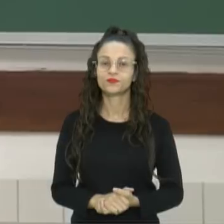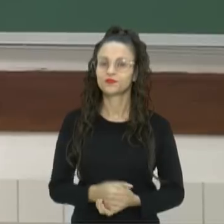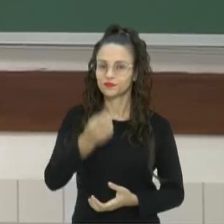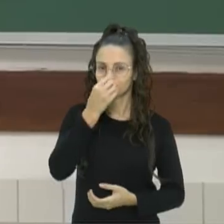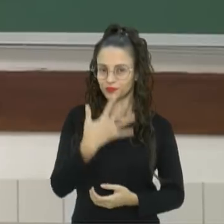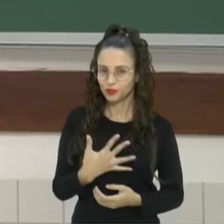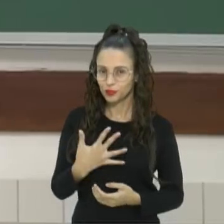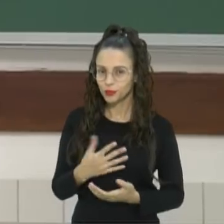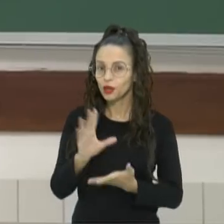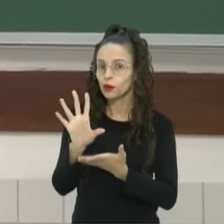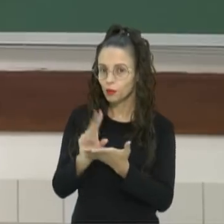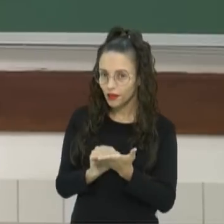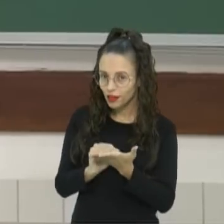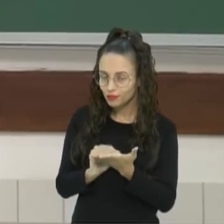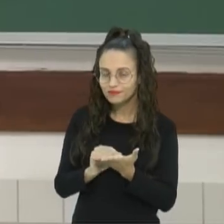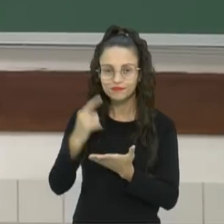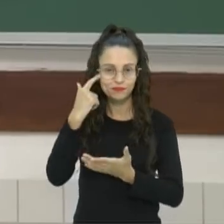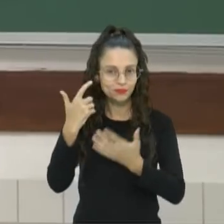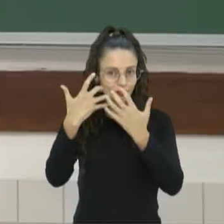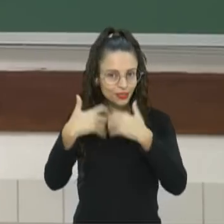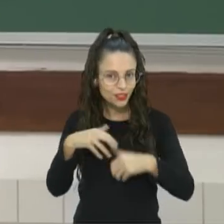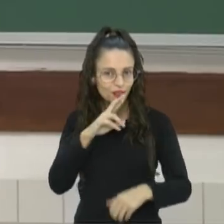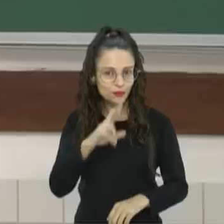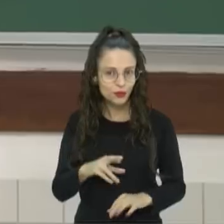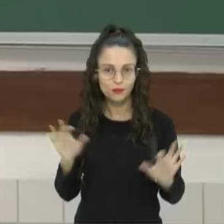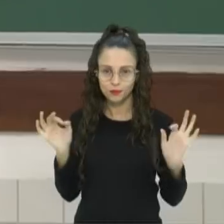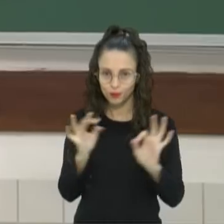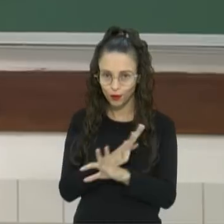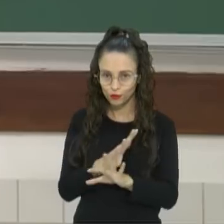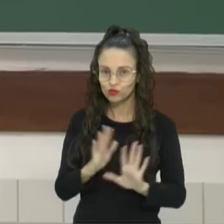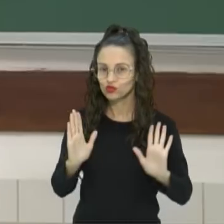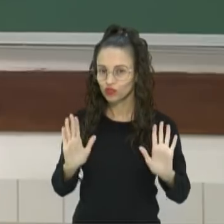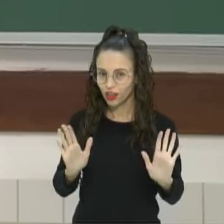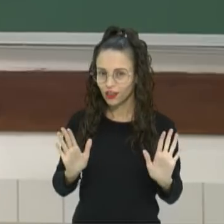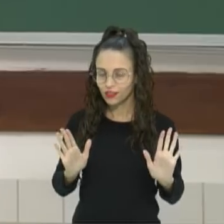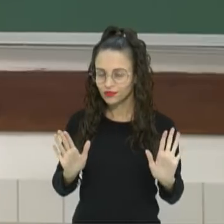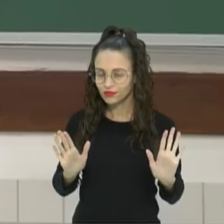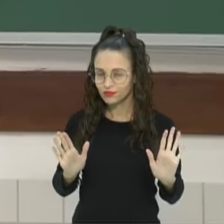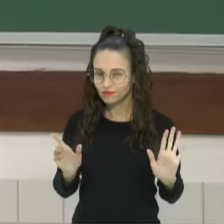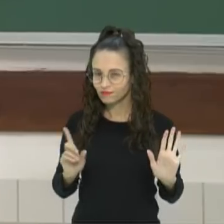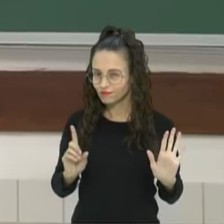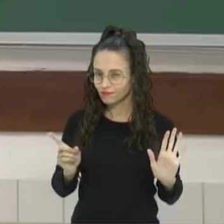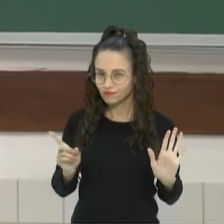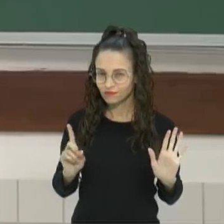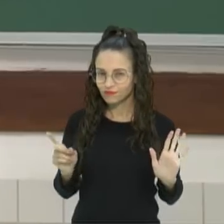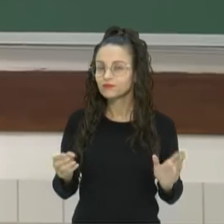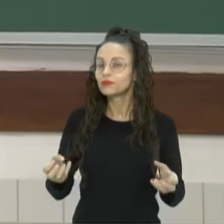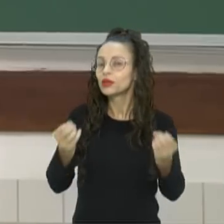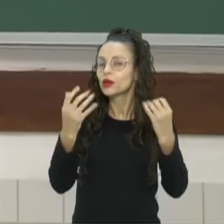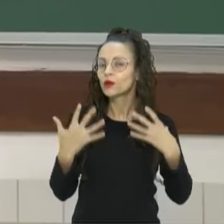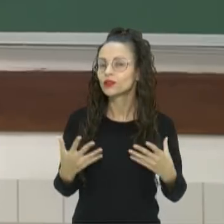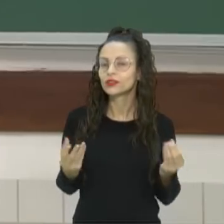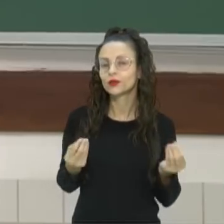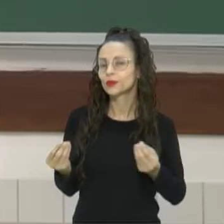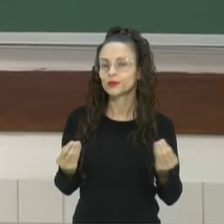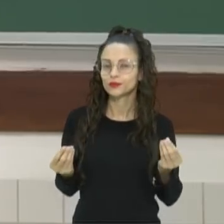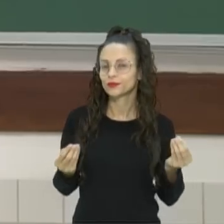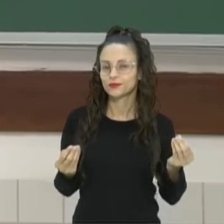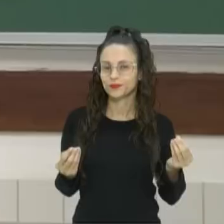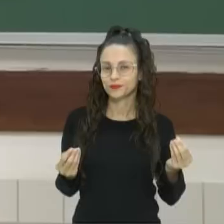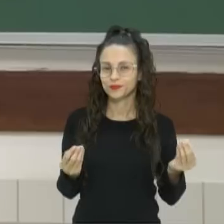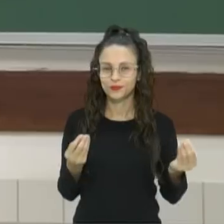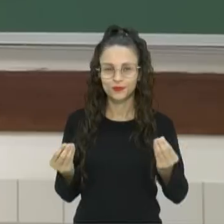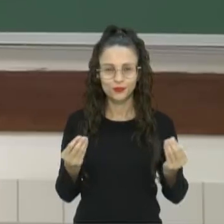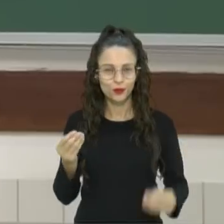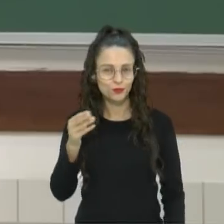muito bem, galerinha? Copiaram? Pensaram? Resolveram? Já estão com a resposta na mão? Não estão? Me contem aí, como foi? Como está